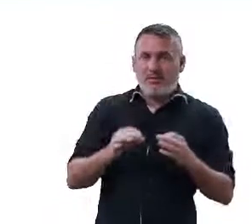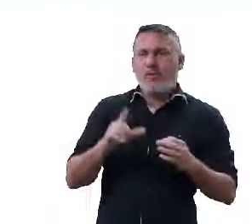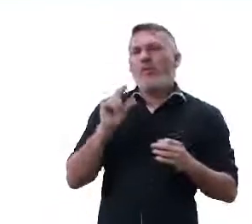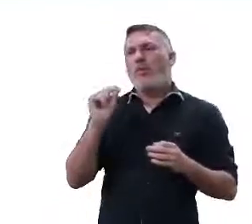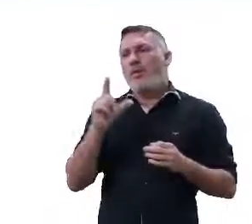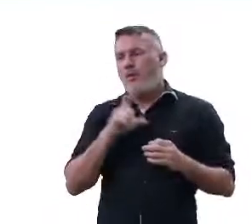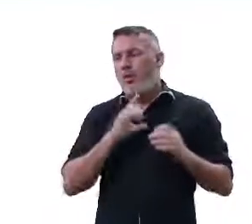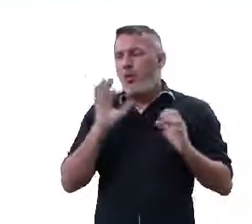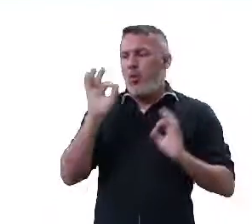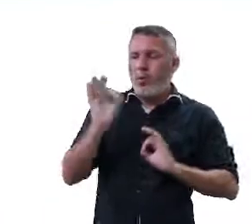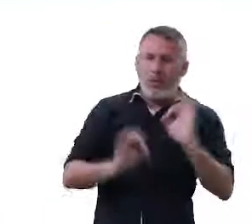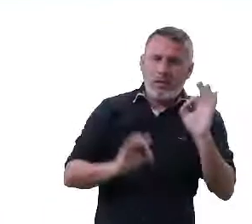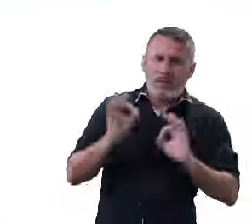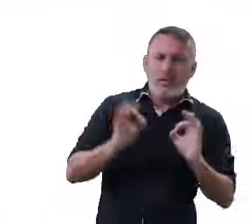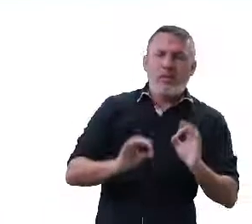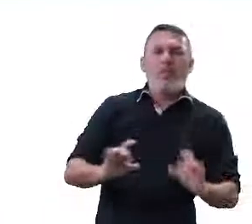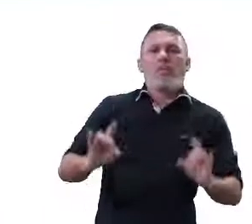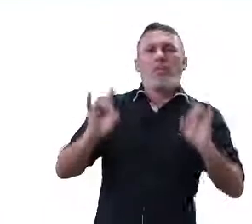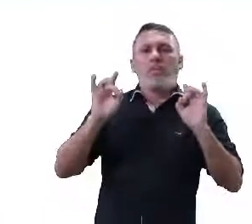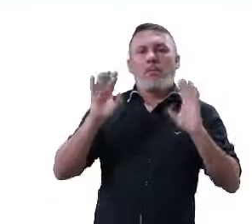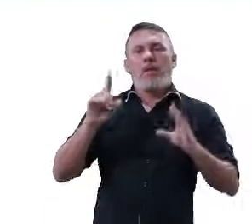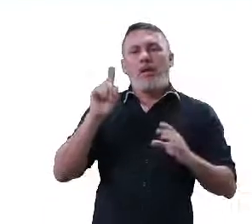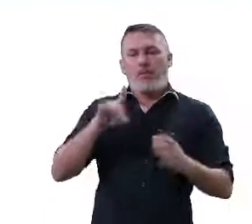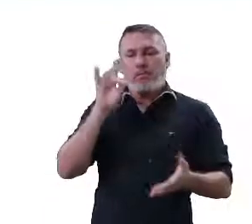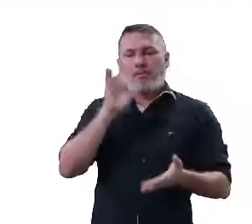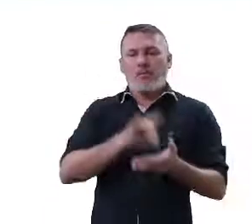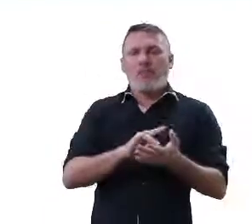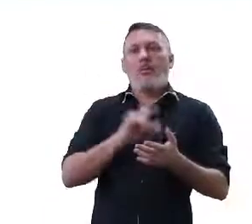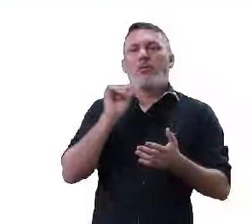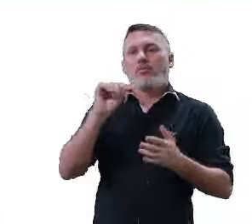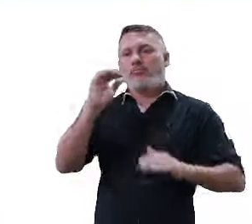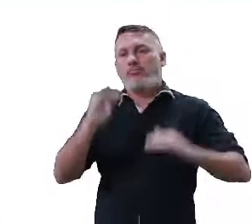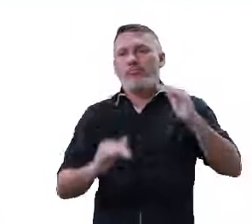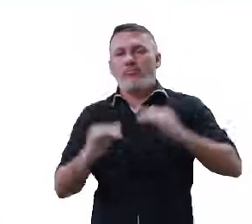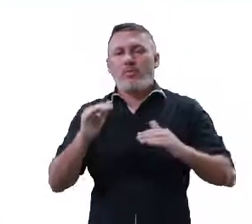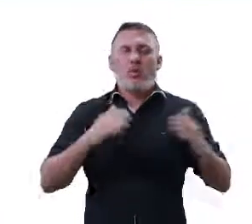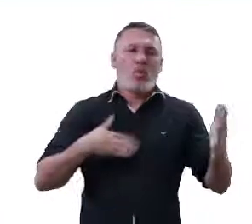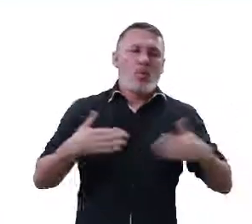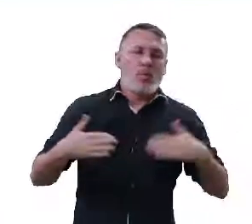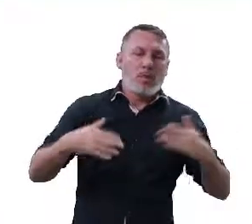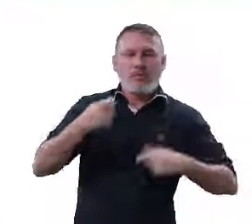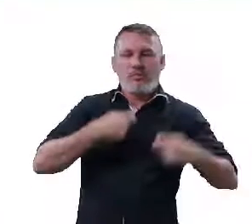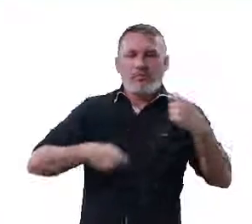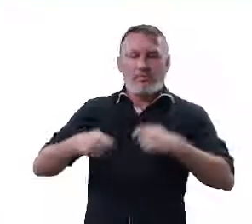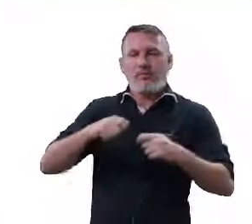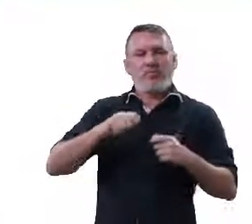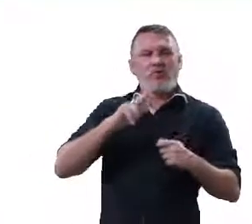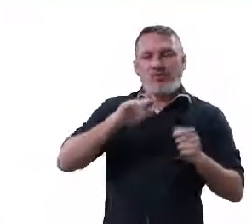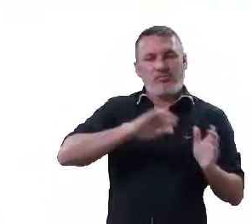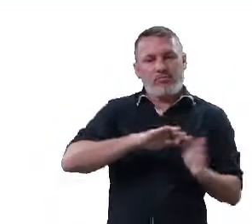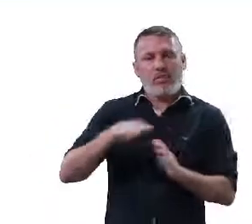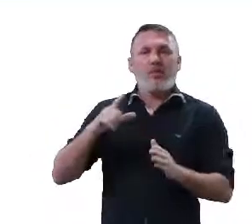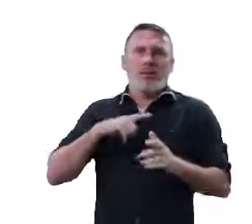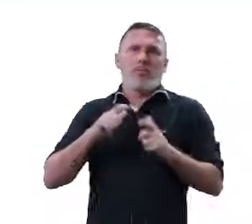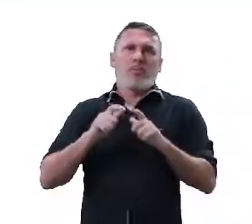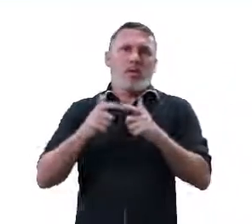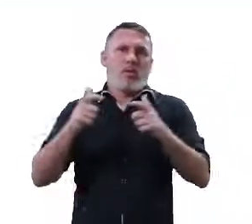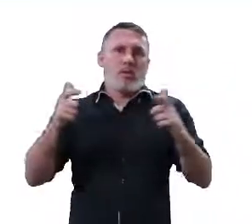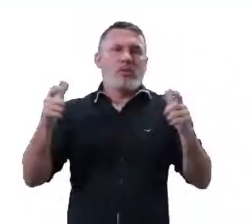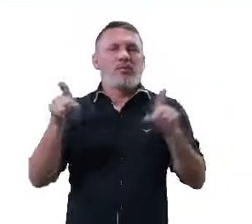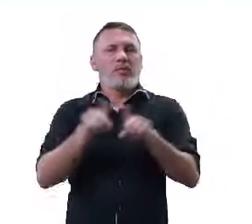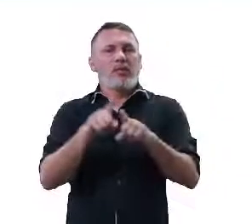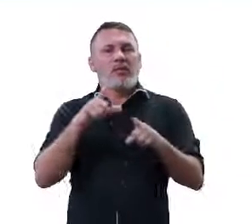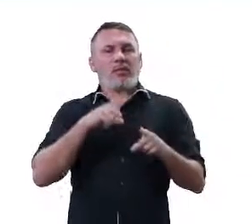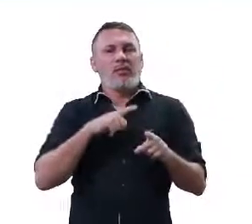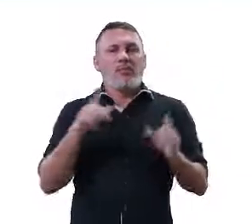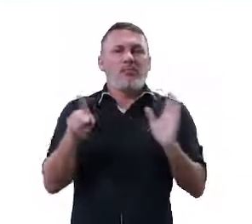essa organização é exatamente a consolidação. Diminuição do comércio, muito pelo contrário, vai haver expansão,